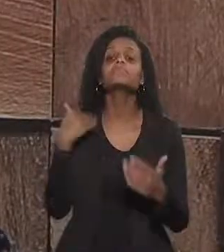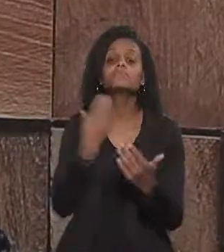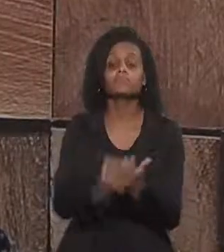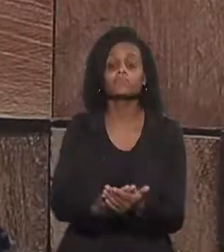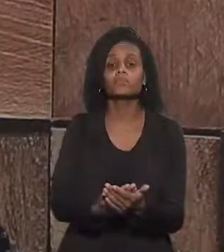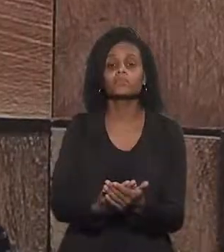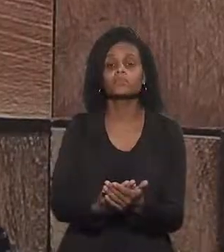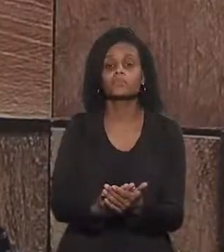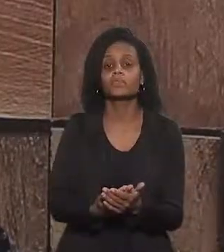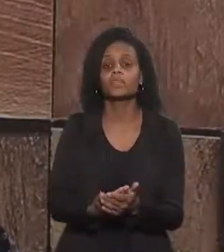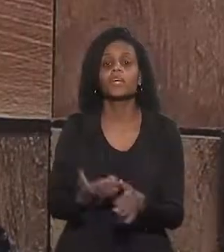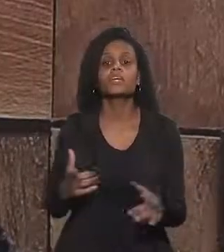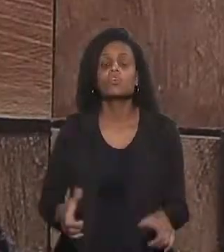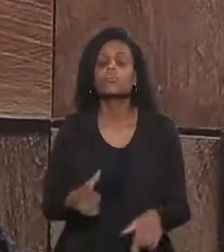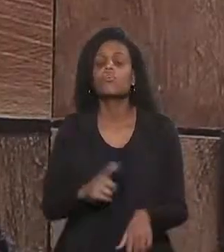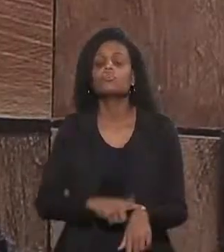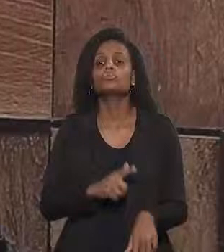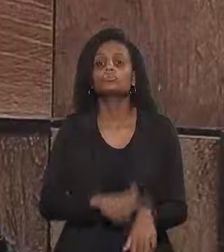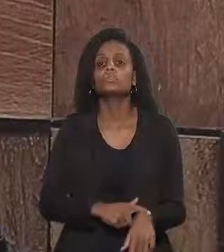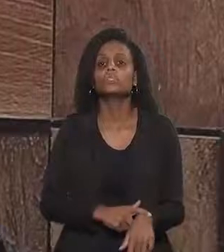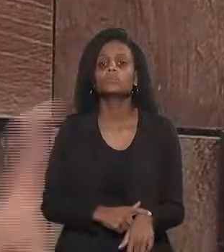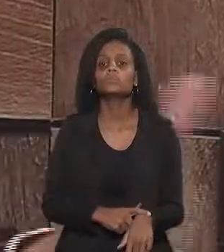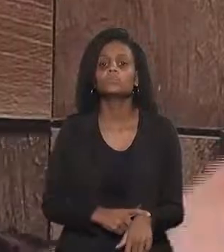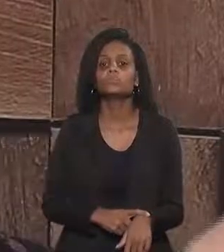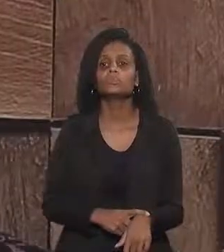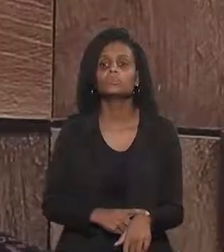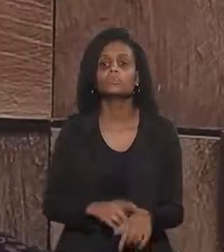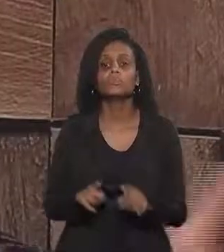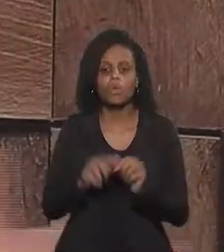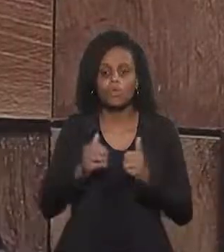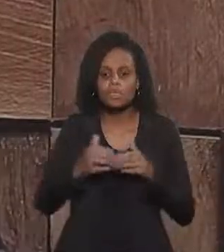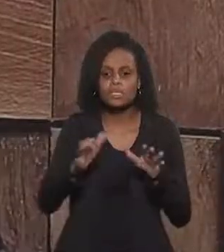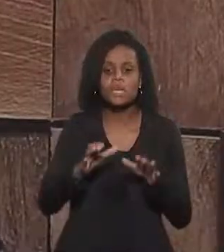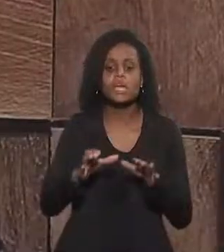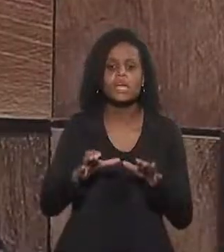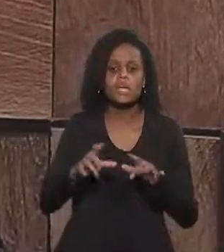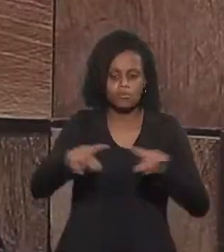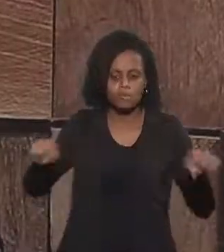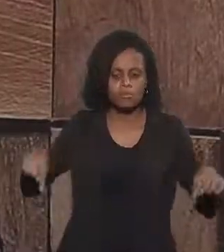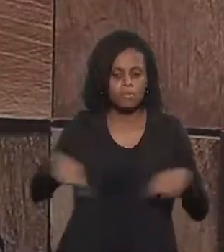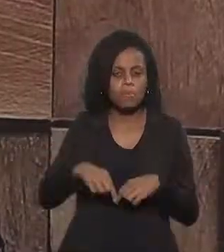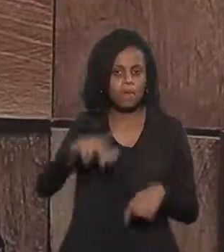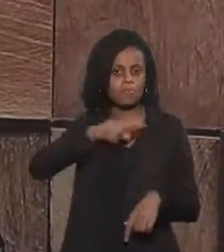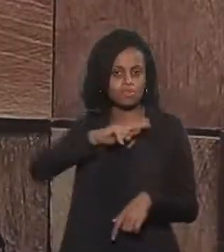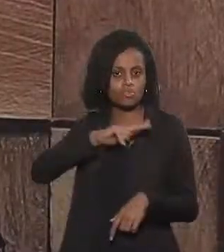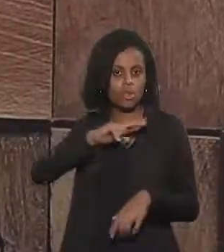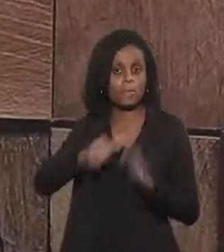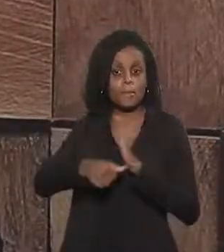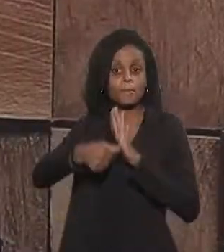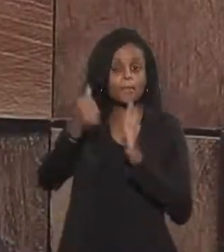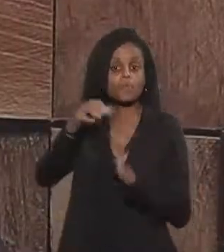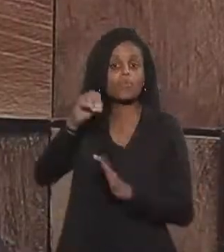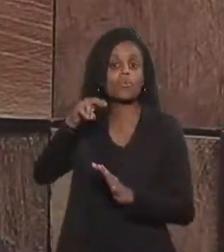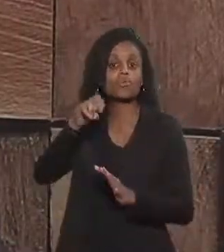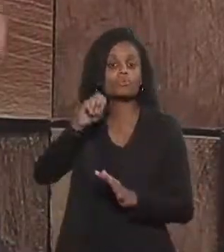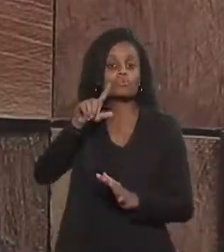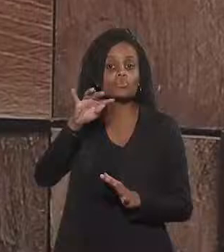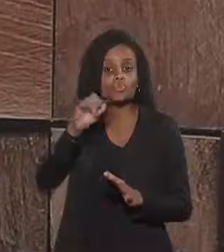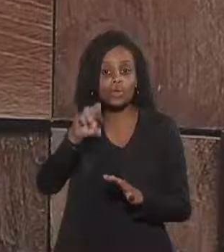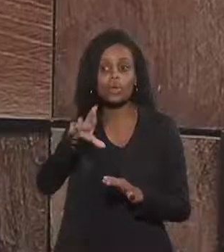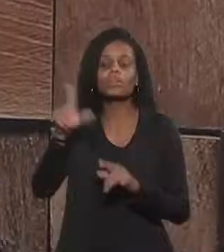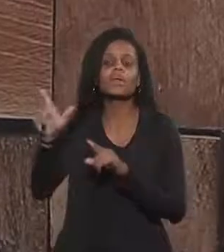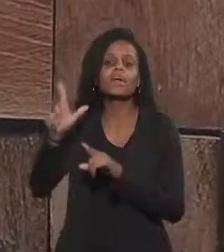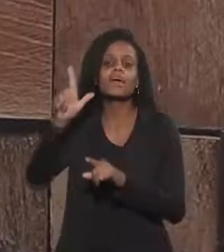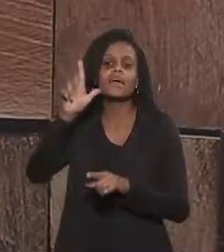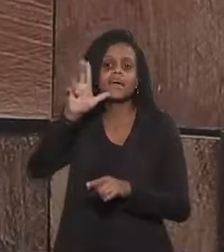que chegou a ocasião que eu podia... Aí iniciei também minha clínica particular, minha primeira consultório foi na clínica São Vicente